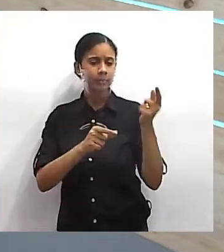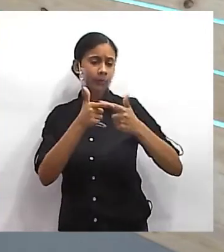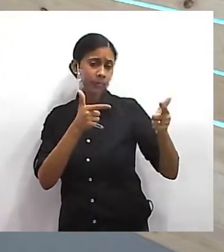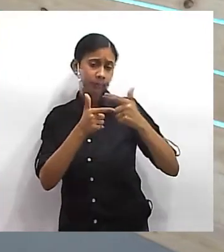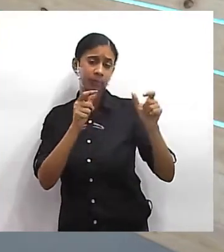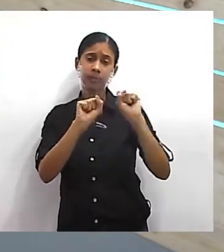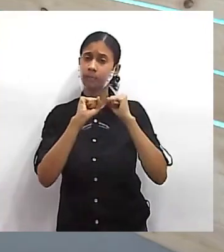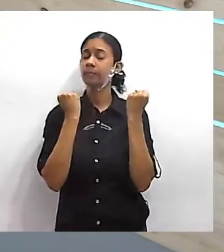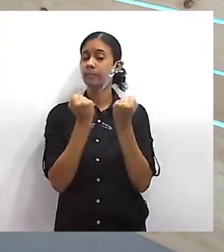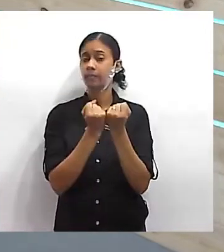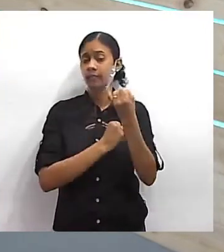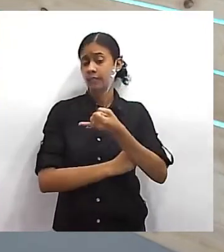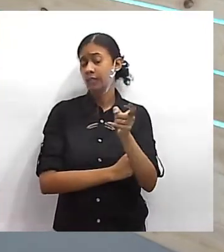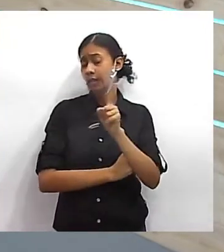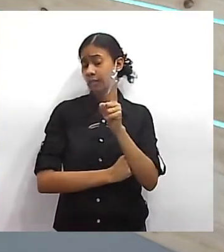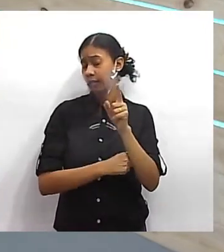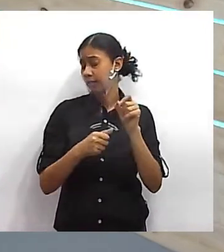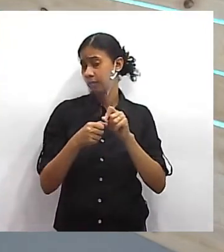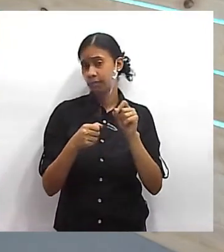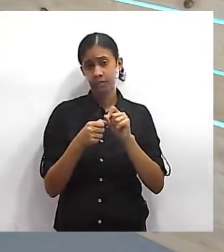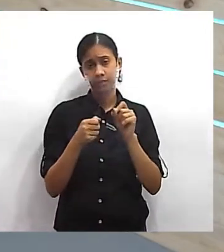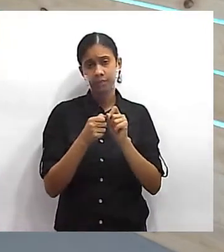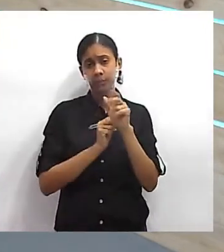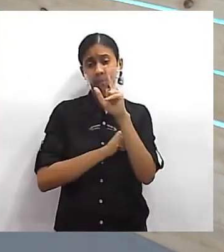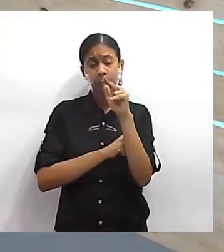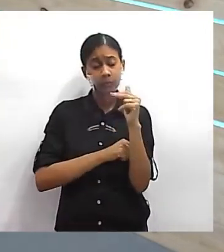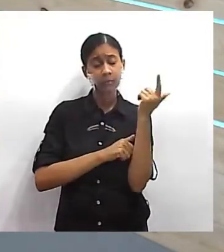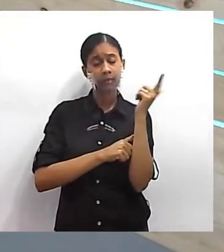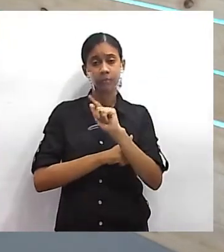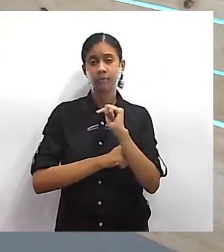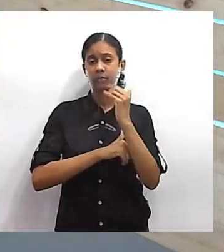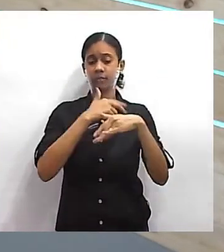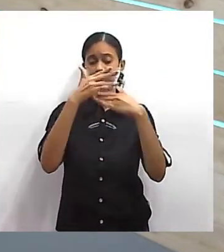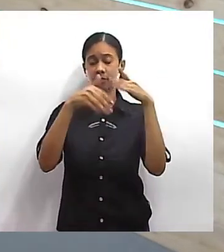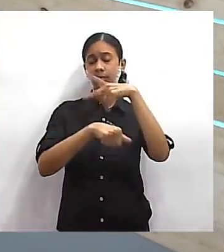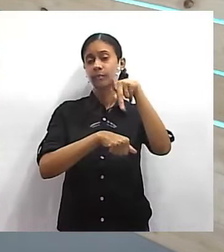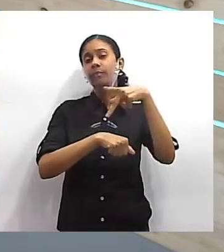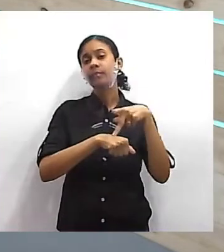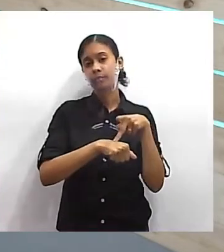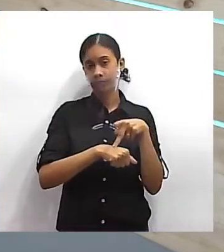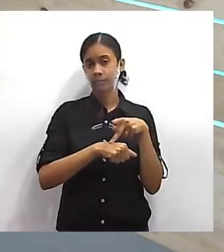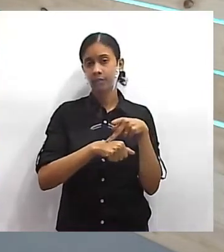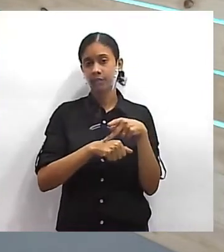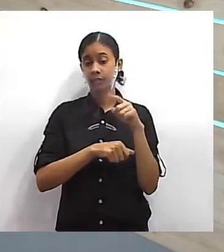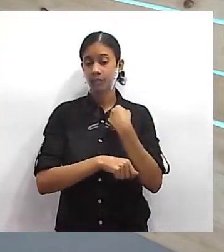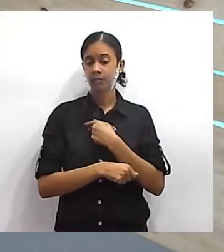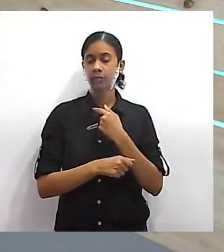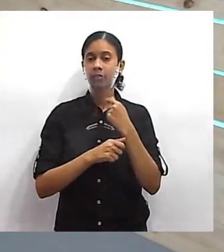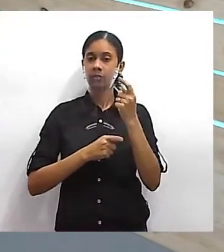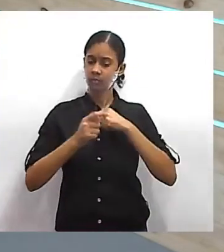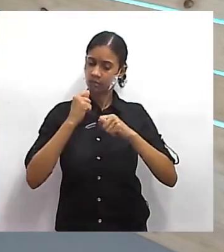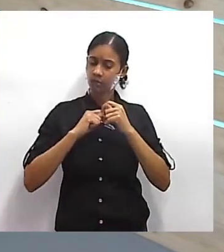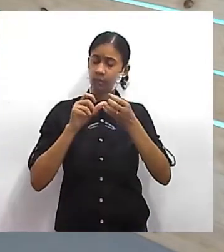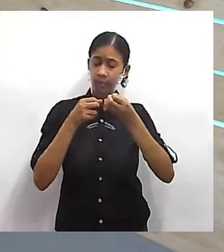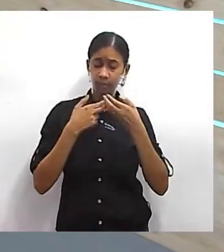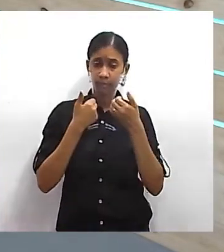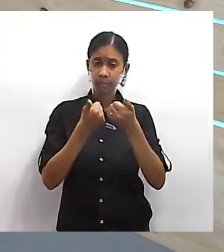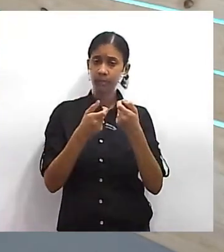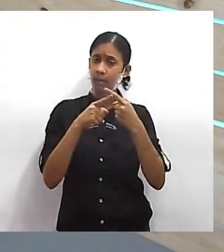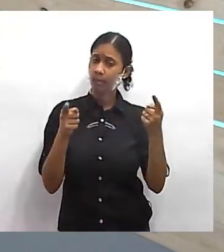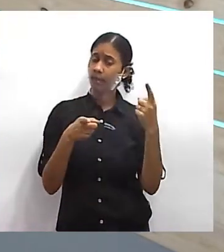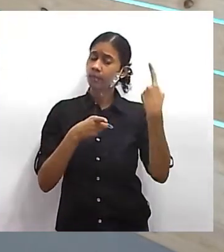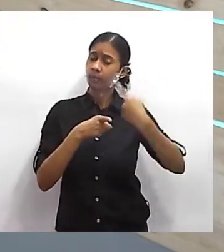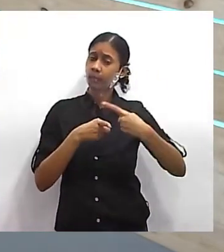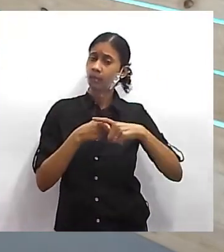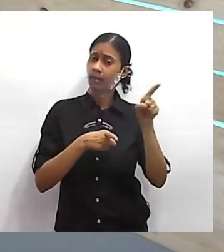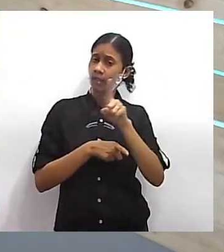temos. Porque se não fizermos isso, nunca seremos um país desenvolvido. Somos uma das maiores economias do mundo. Mas sabe por que nós não somos um